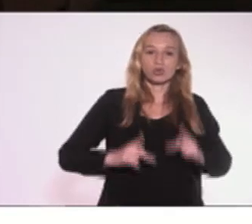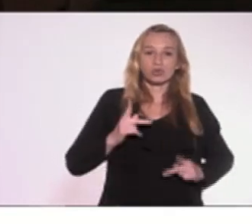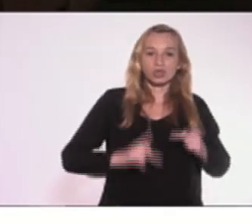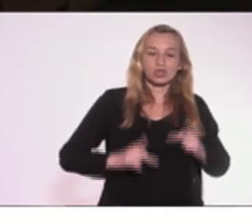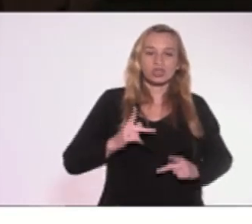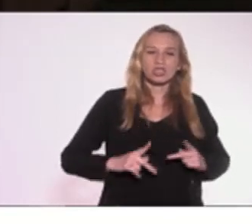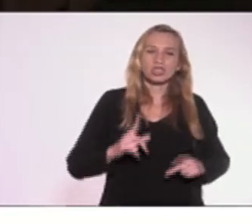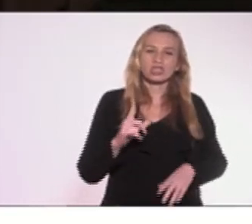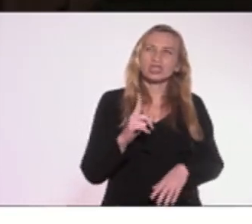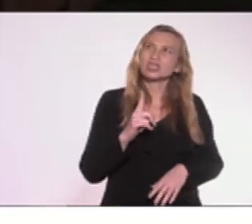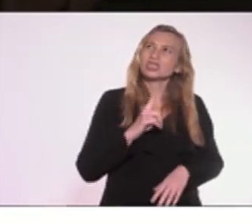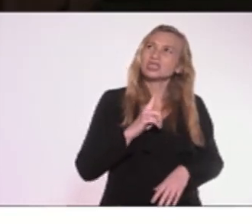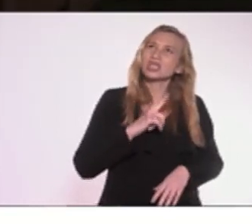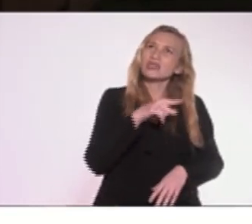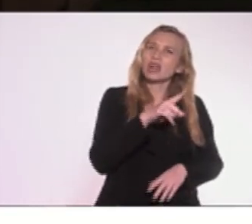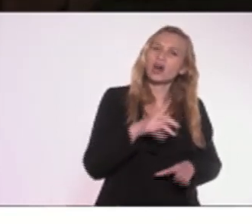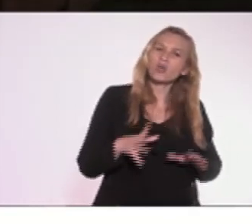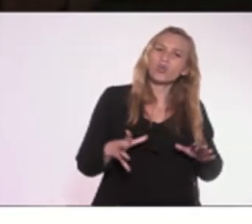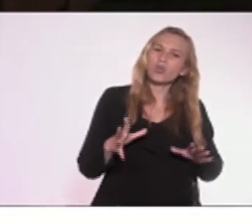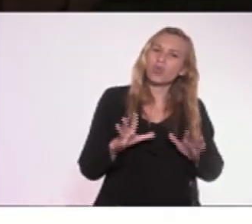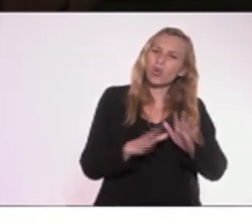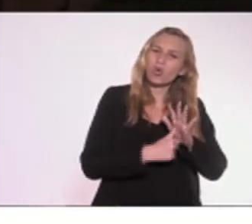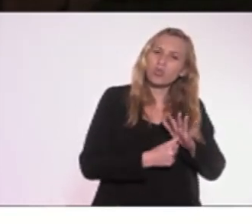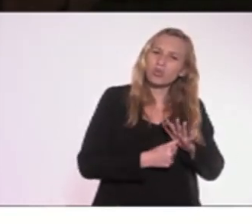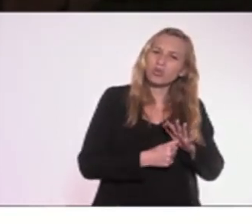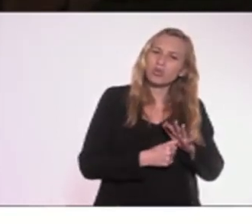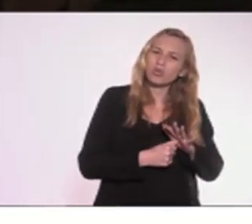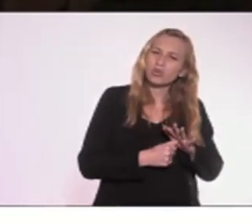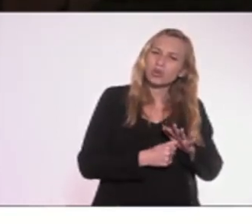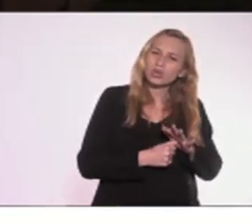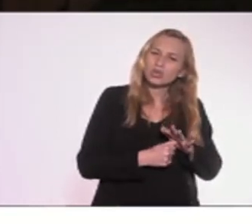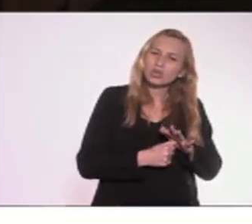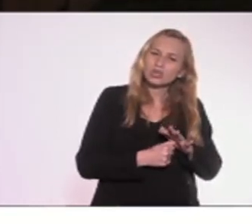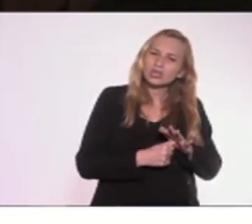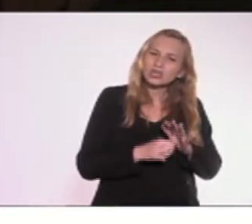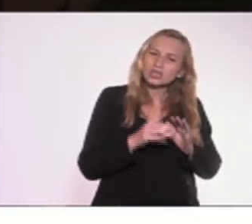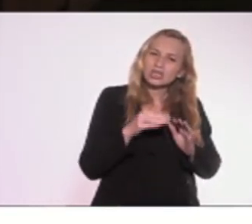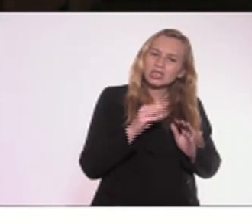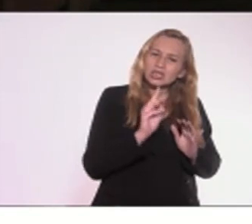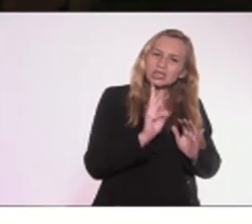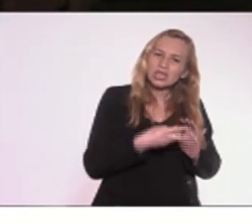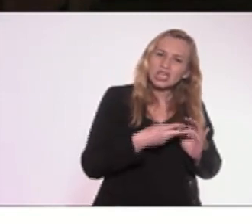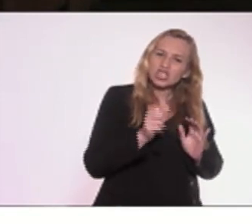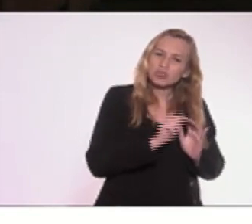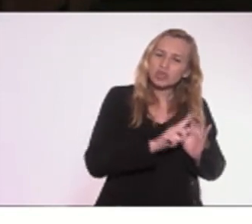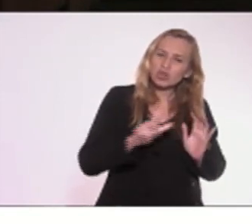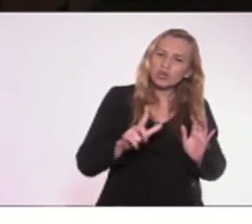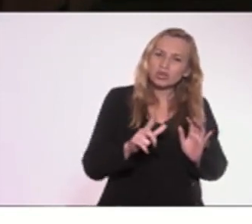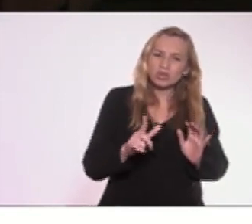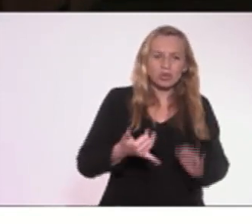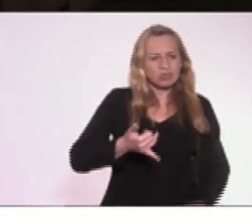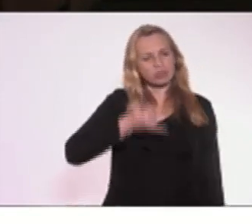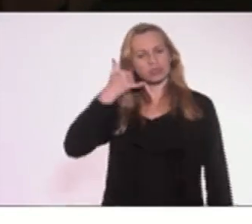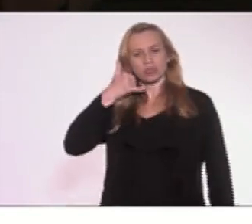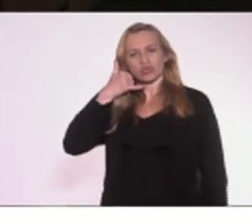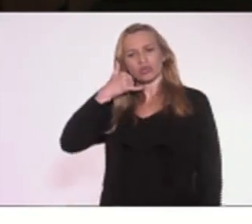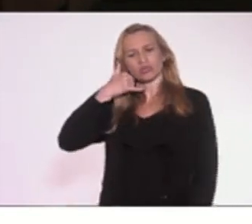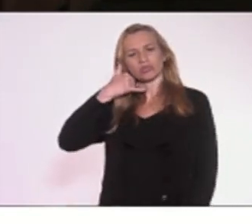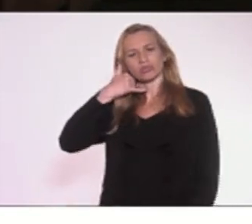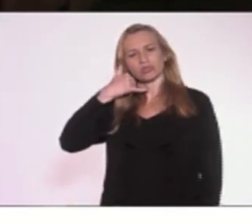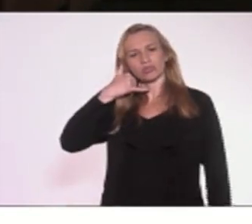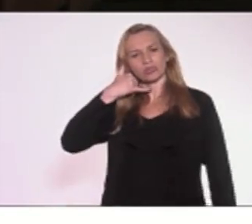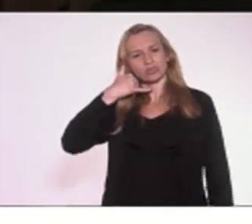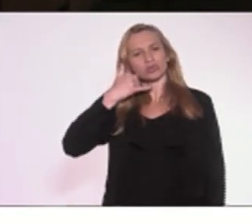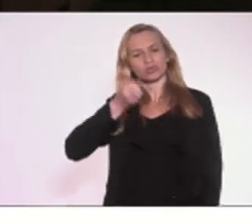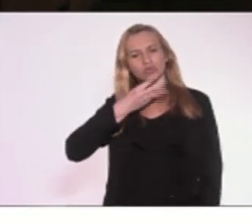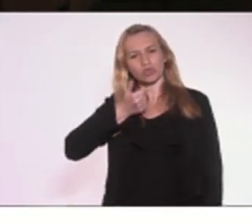roubaram 3 milhões da lista, alguma coisa nesse sentido. Aí recebi um telefonema, estava no balcão, o telefone tocou. Doutor,